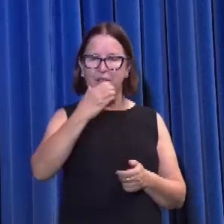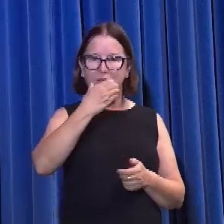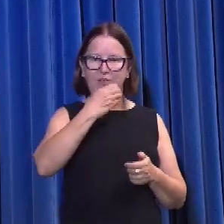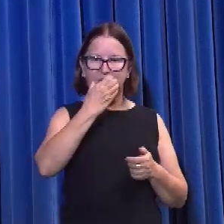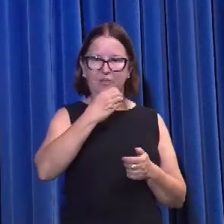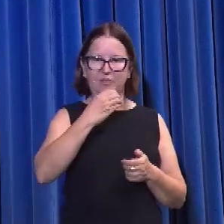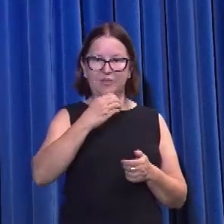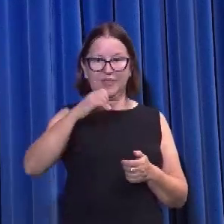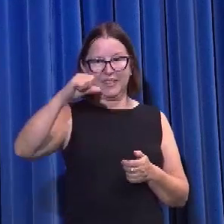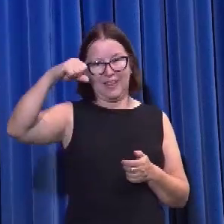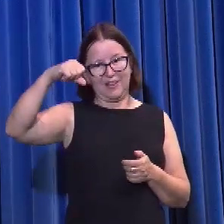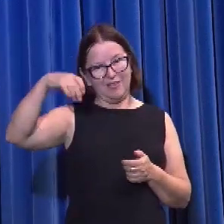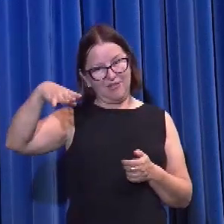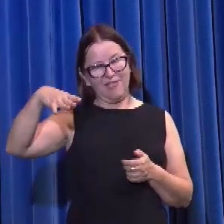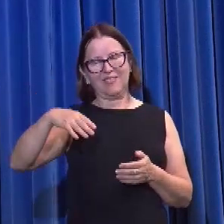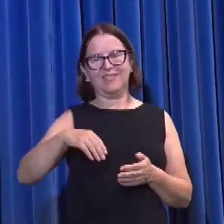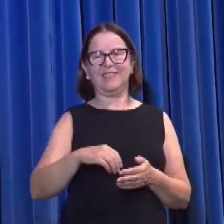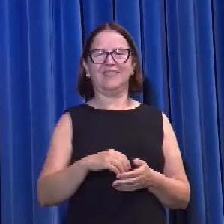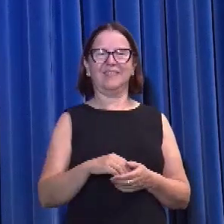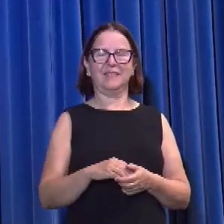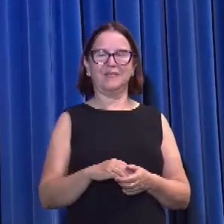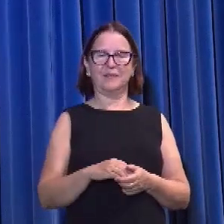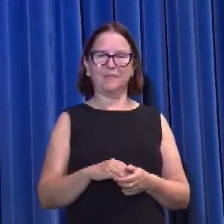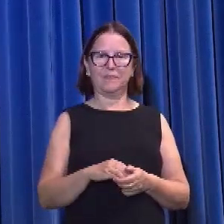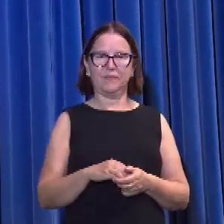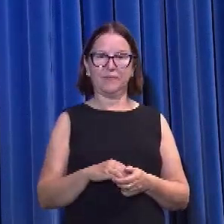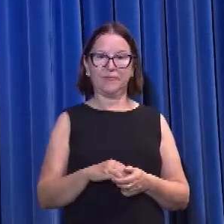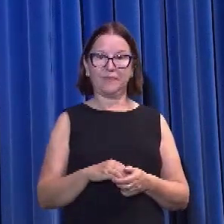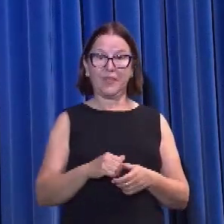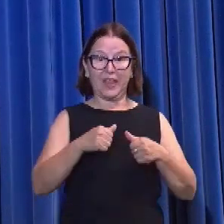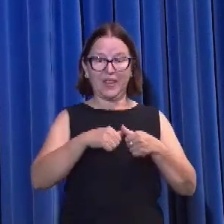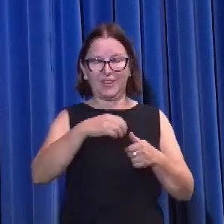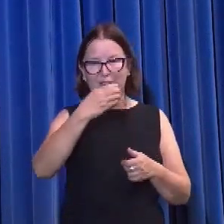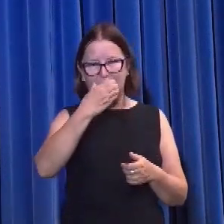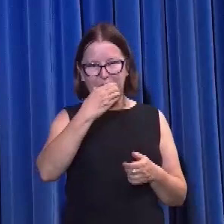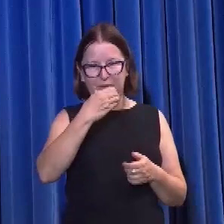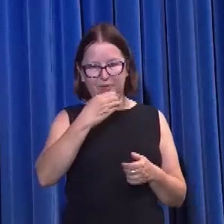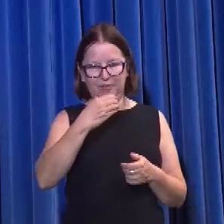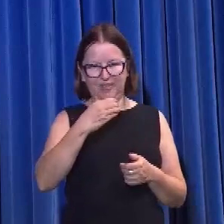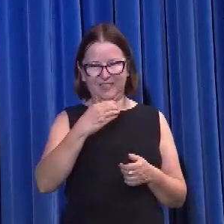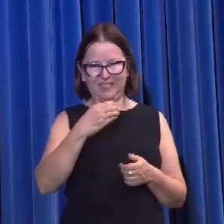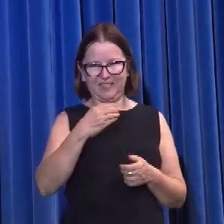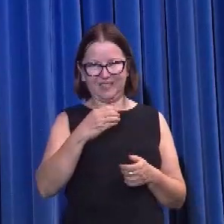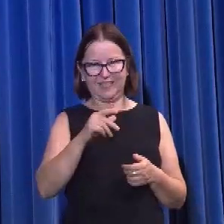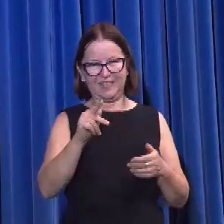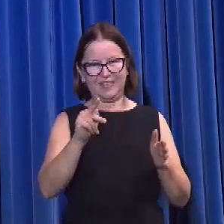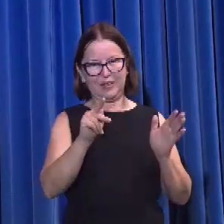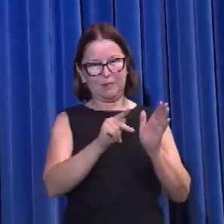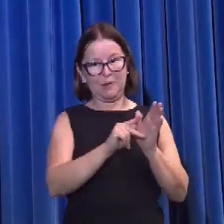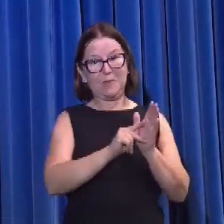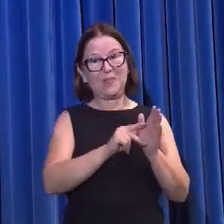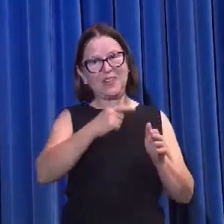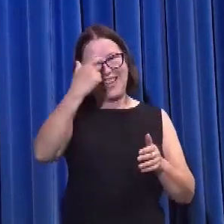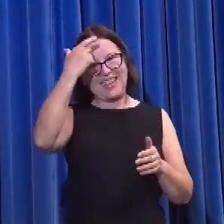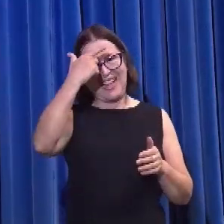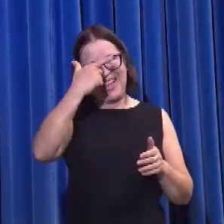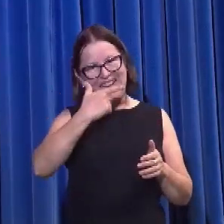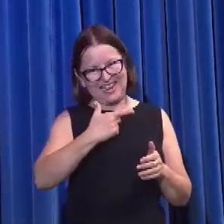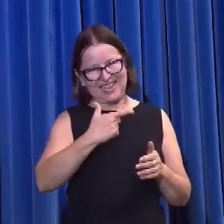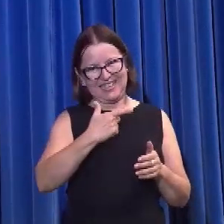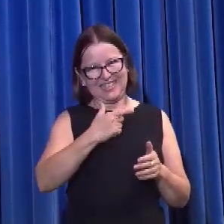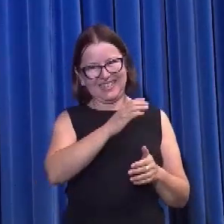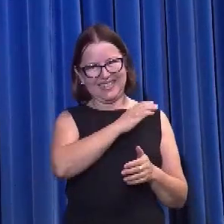frutos da luz, e assim. Este fruto é o fruto do próprio caráter de Cristo dentro